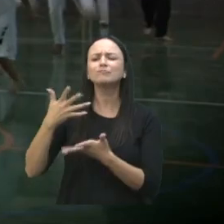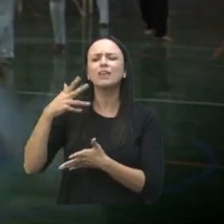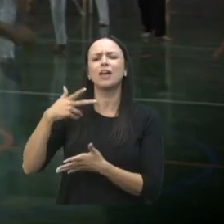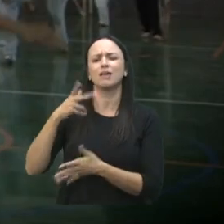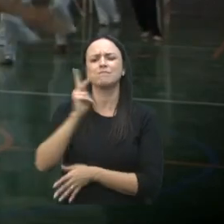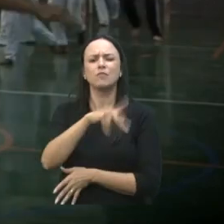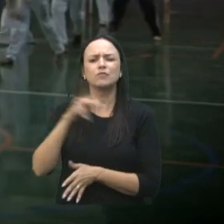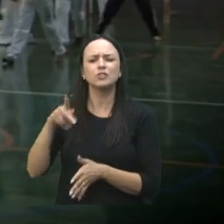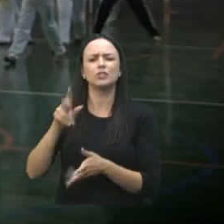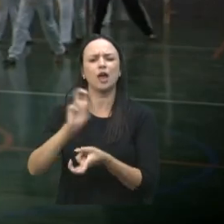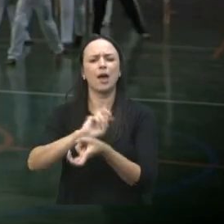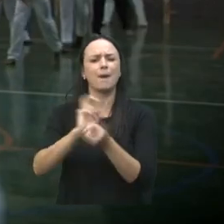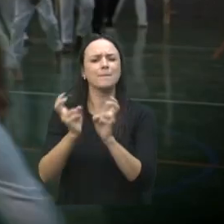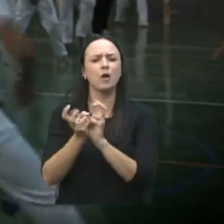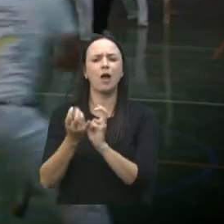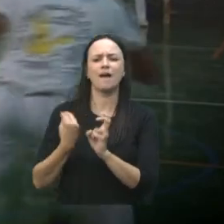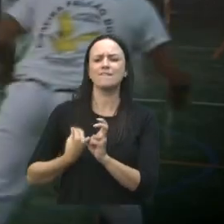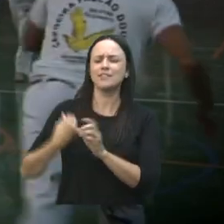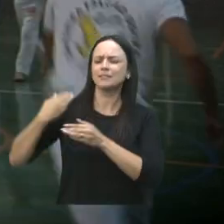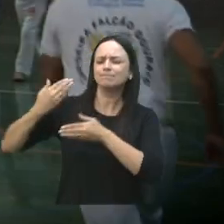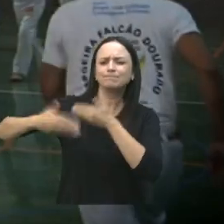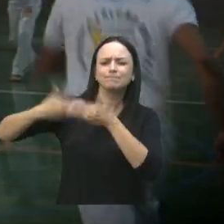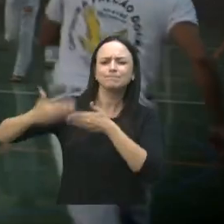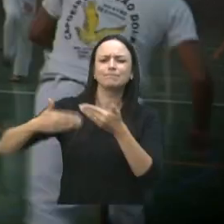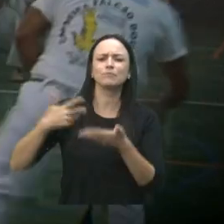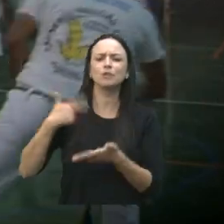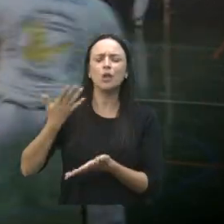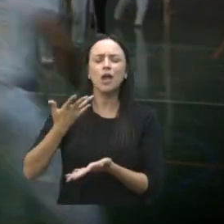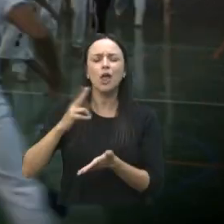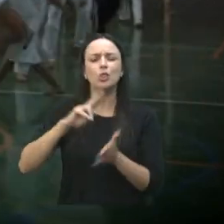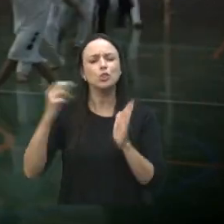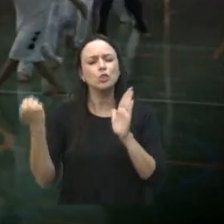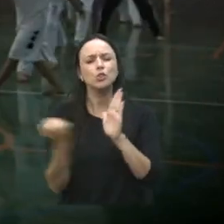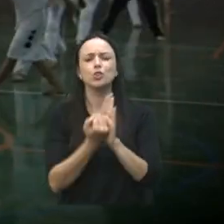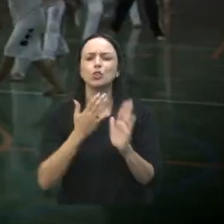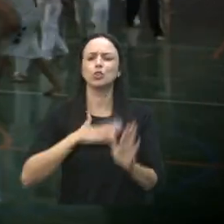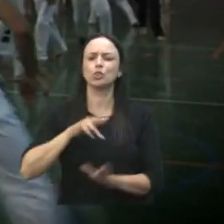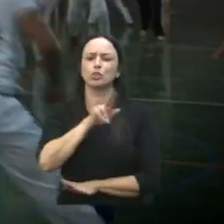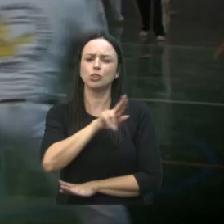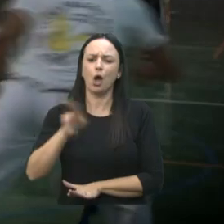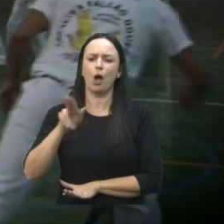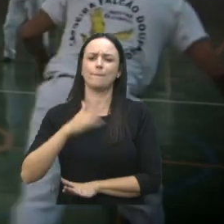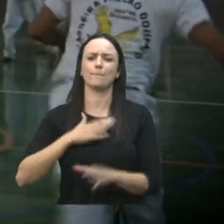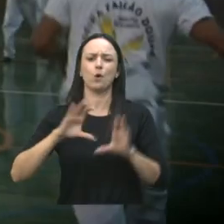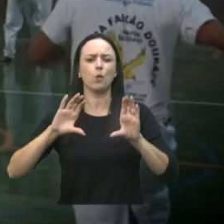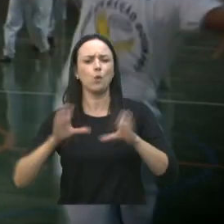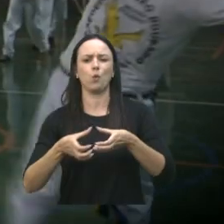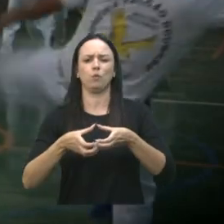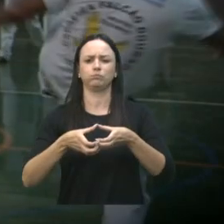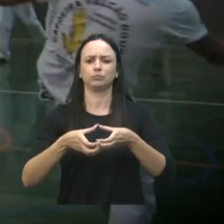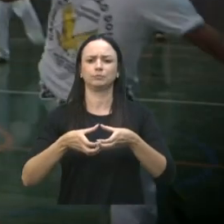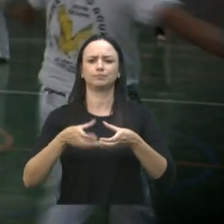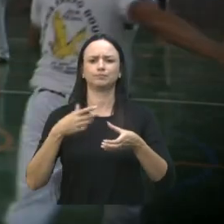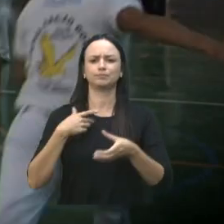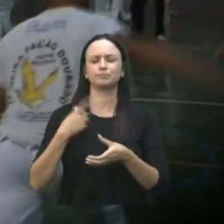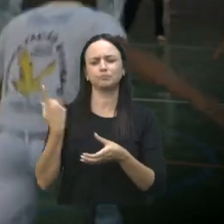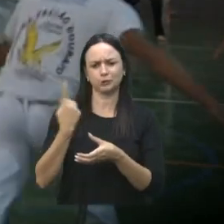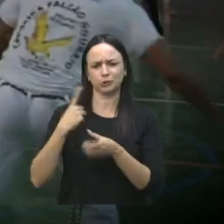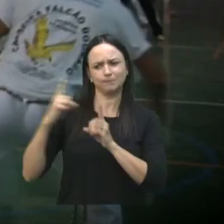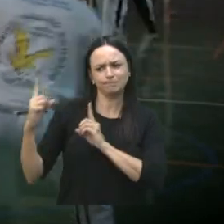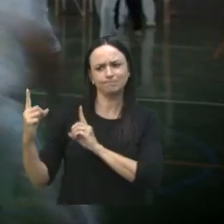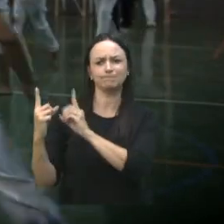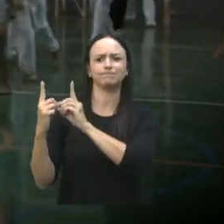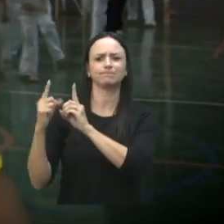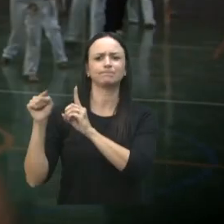capoeira, sempre ter essa trajetória, e meu sonho é ter meu nome com o meu grupo. Cheguei primeiro nele, maior